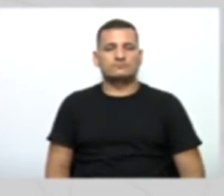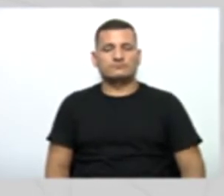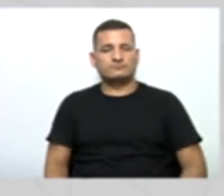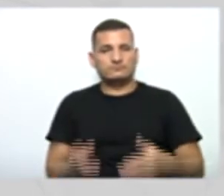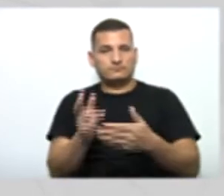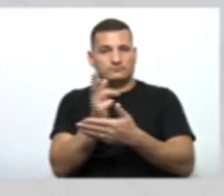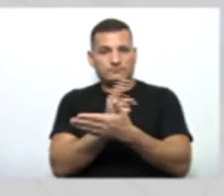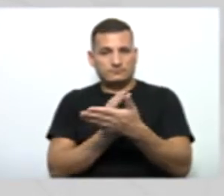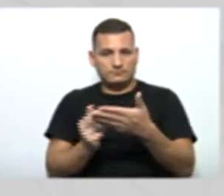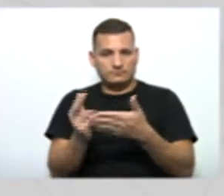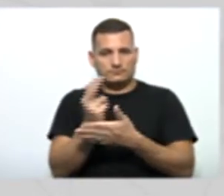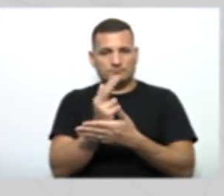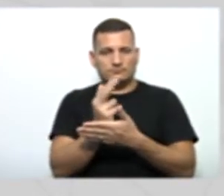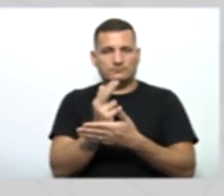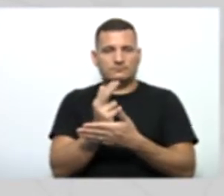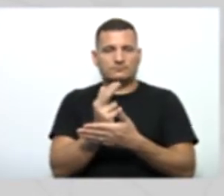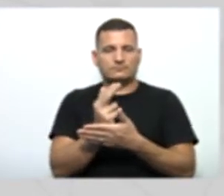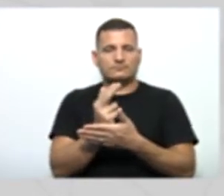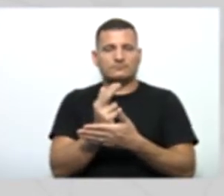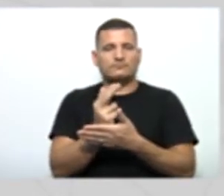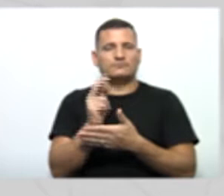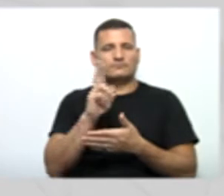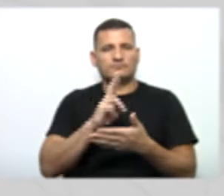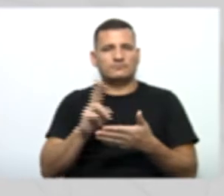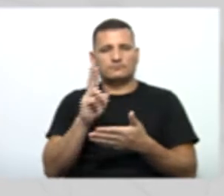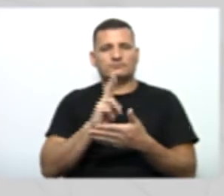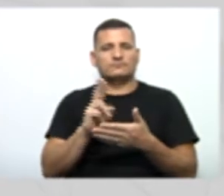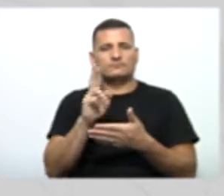de caso de uso, né, quais são os componentes que